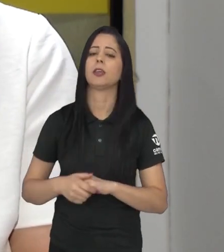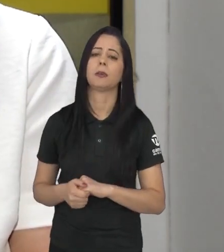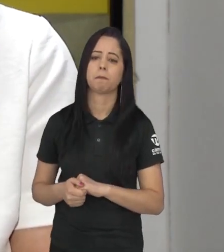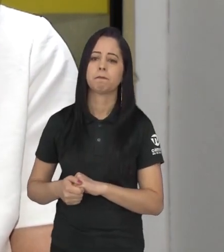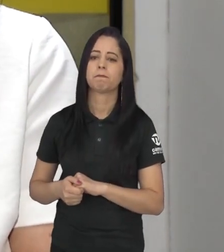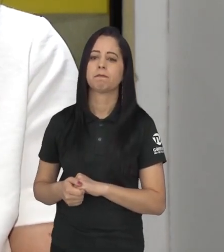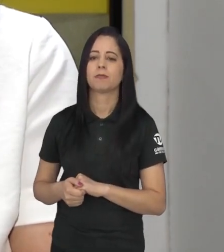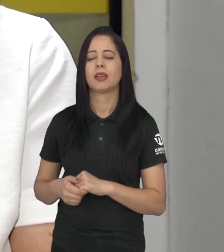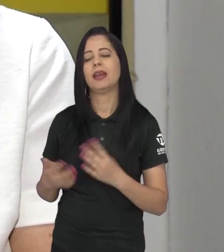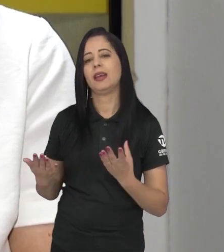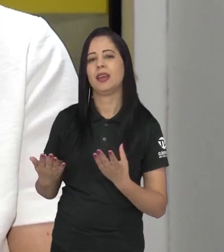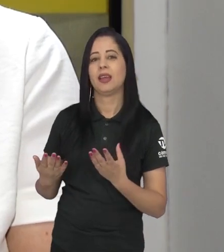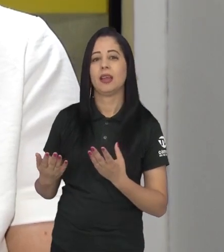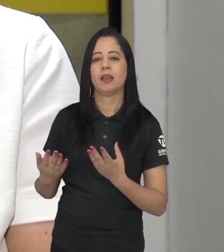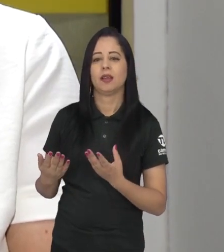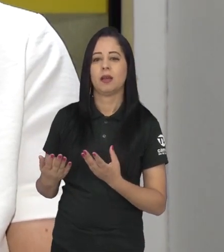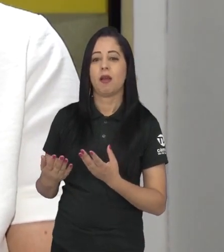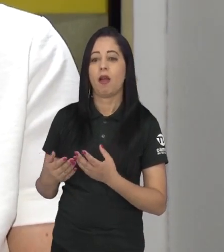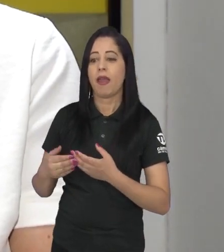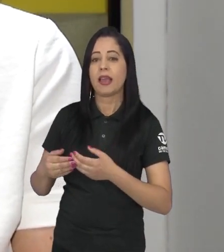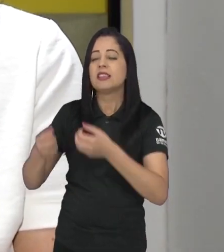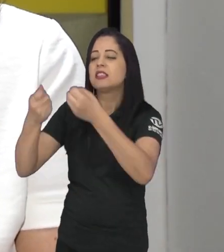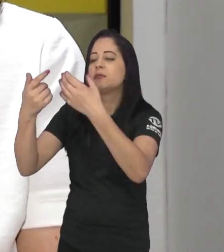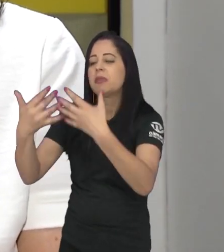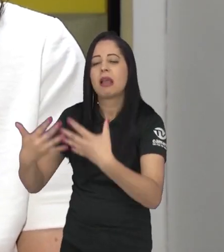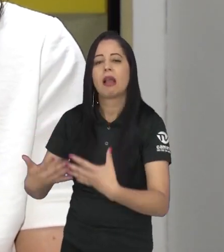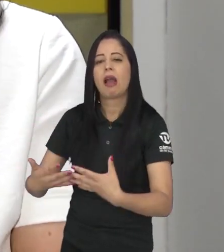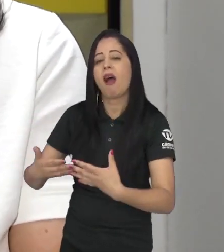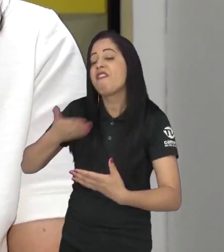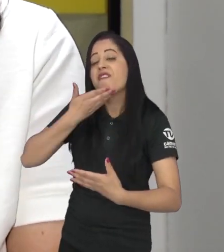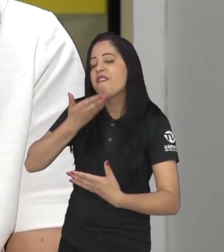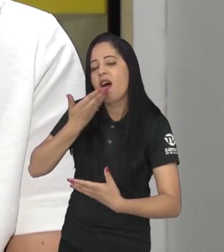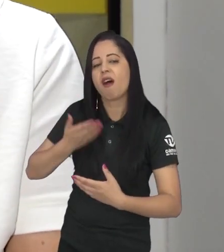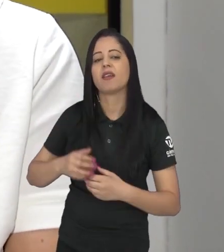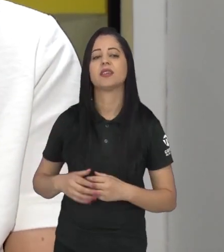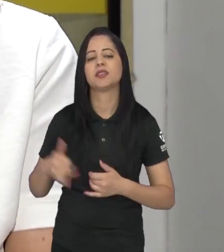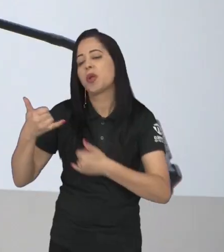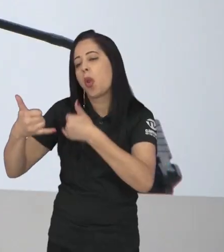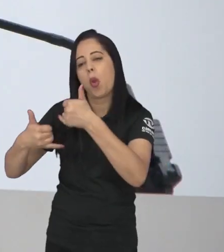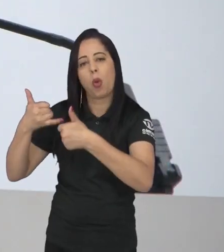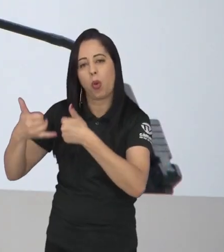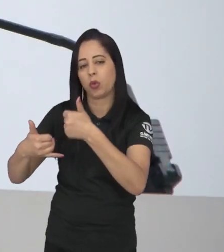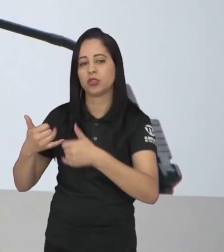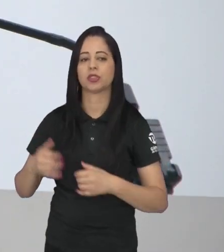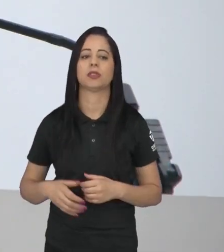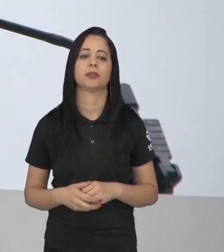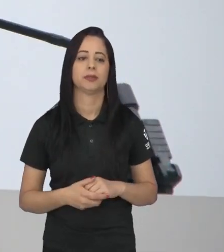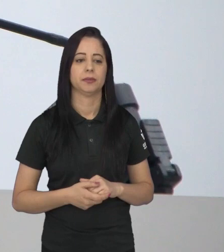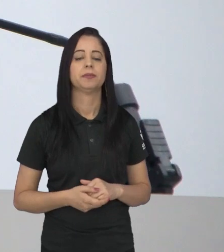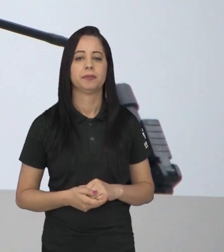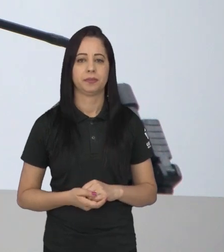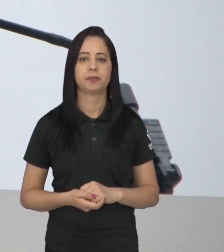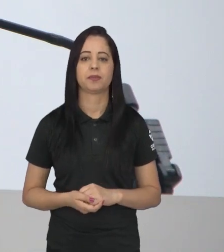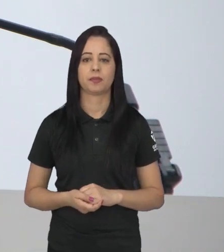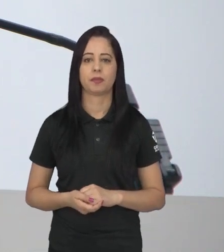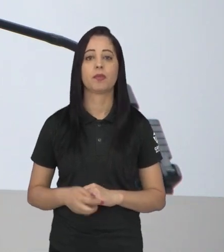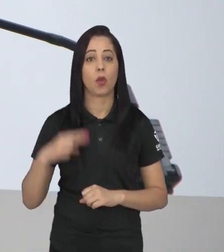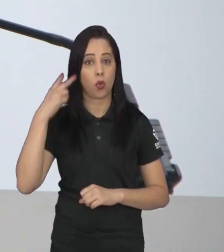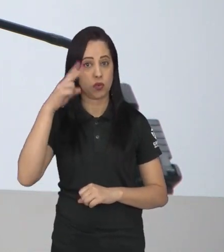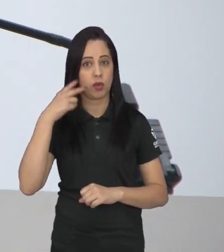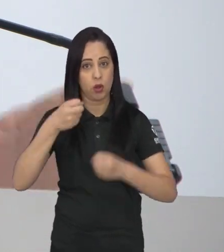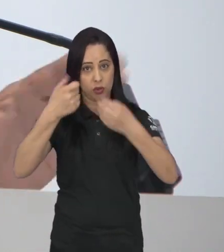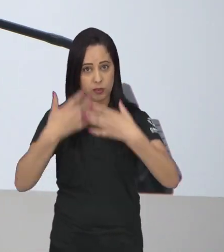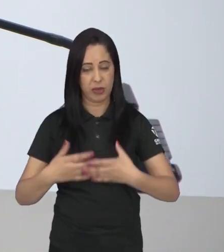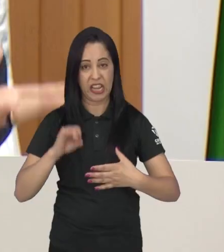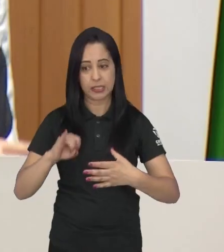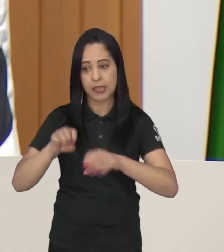linguagem das crianças, nada muito de maneira lúdica. Os parlamentares ainda completam que com